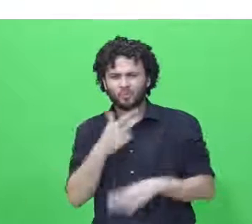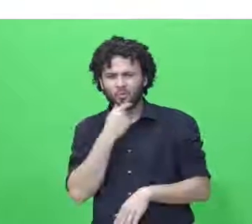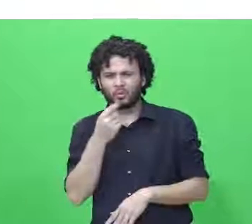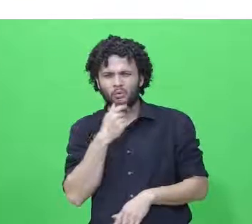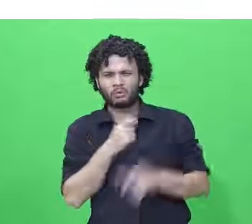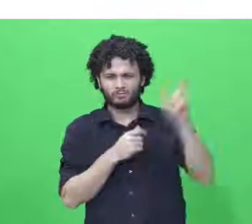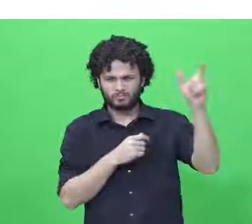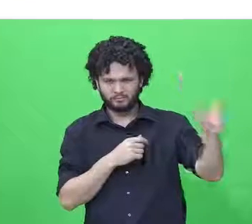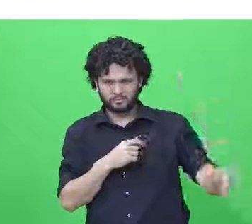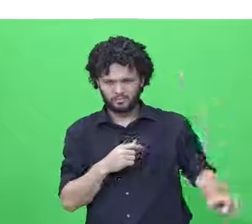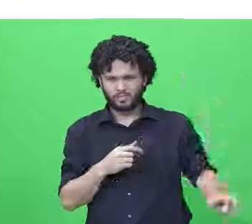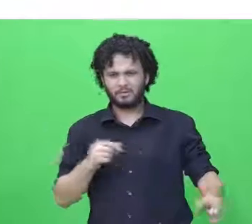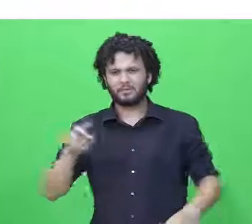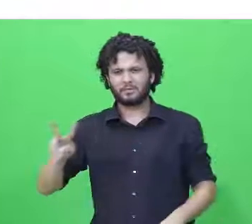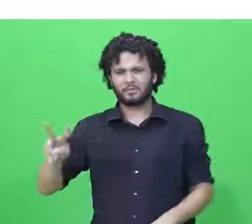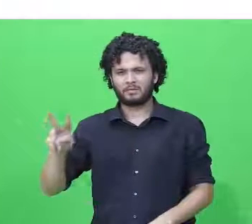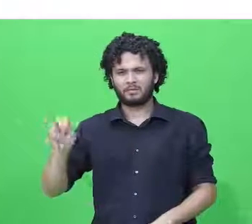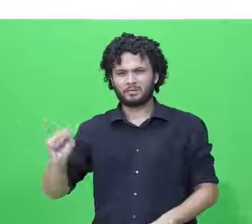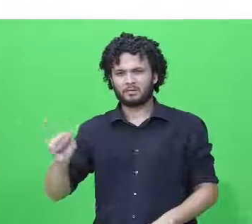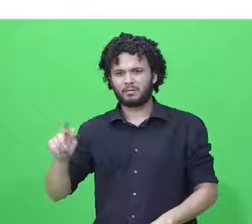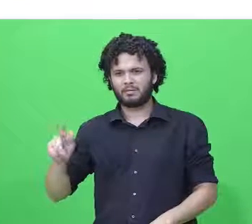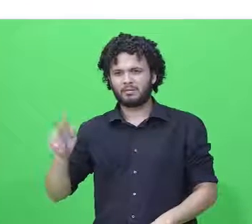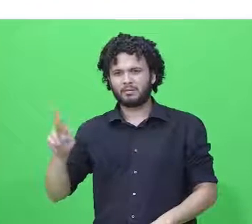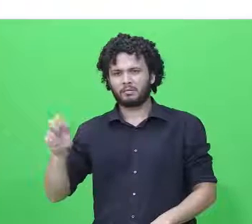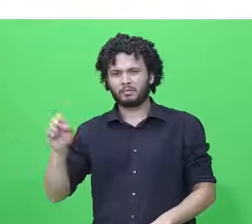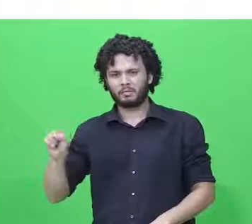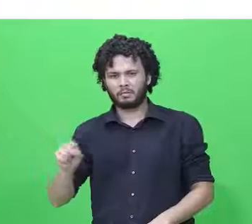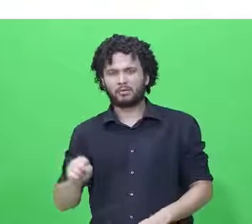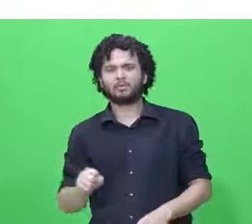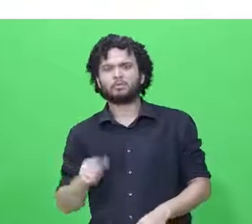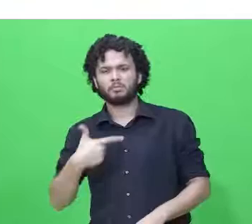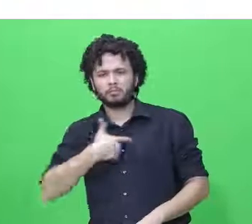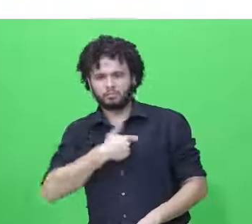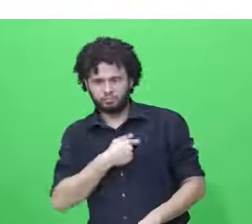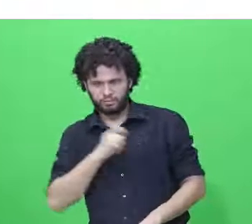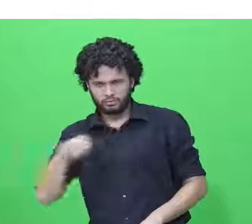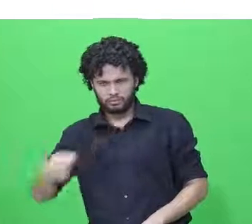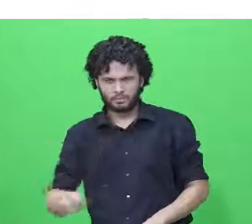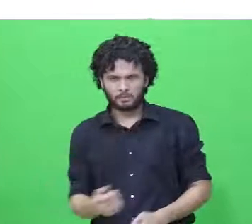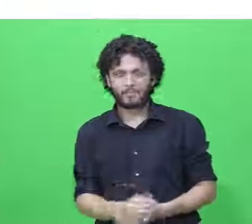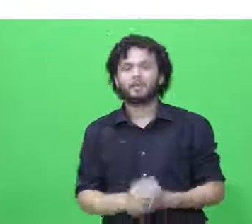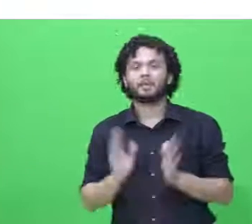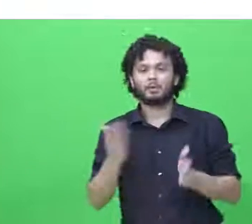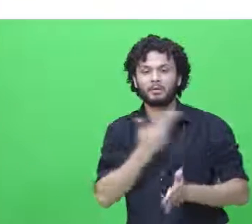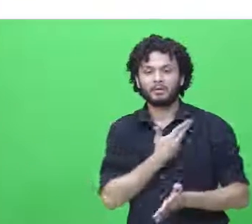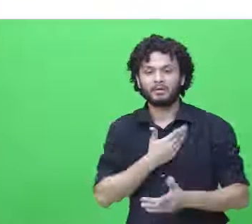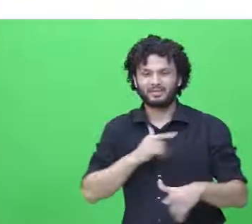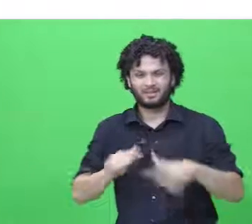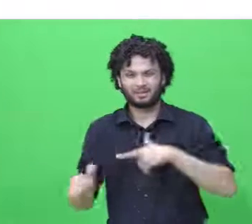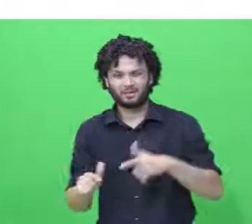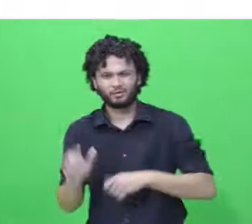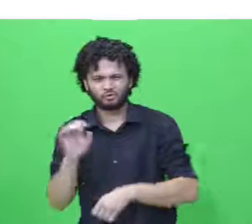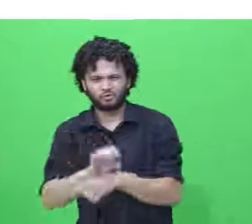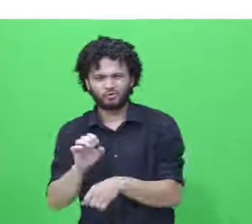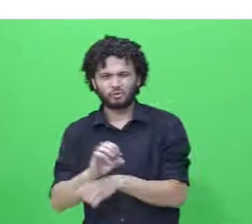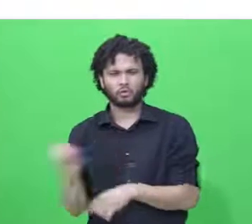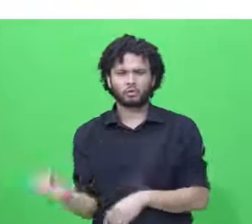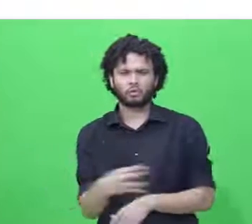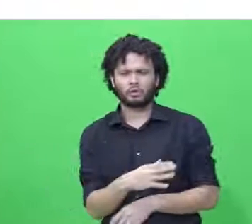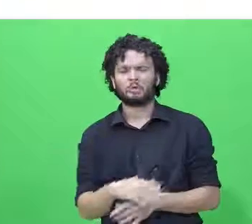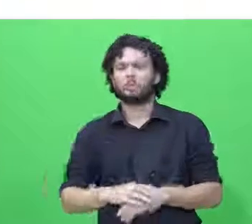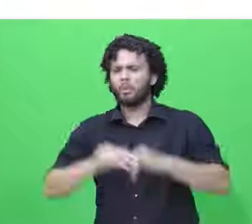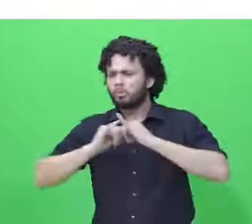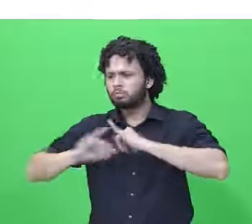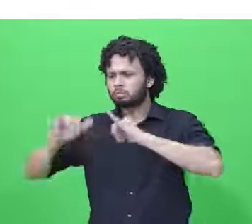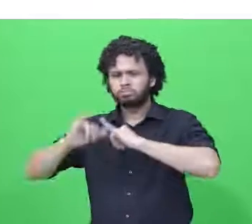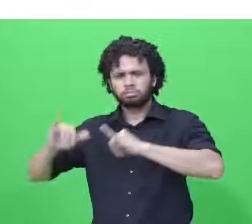para vocês, período provisório, período constitucional, já era tido como um amigo do trabalhador, é no Estado Novo que essa propaganda ela vai